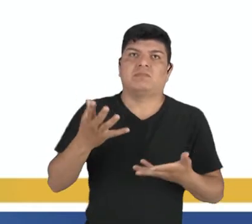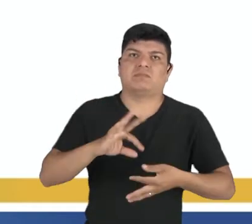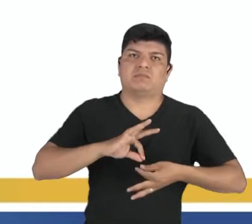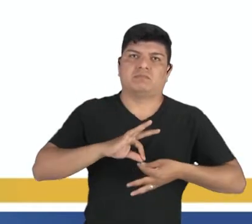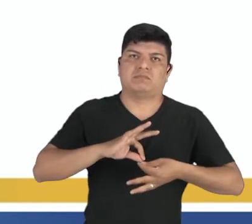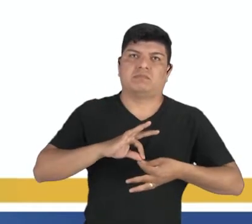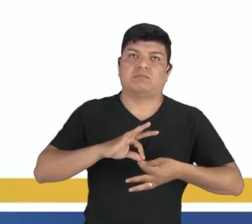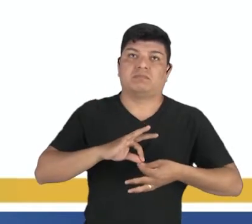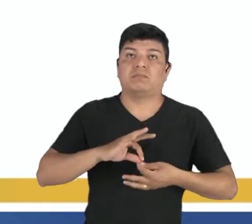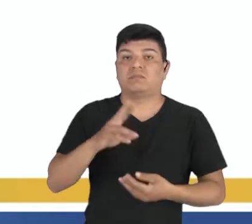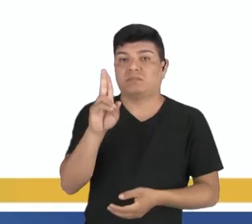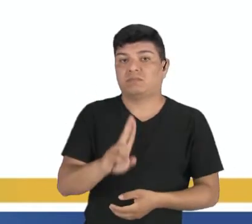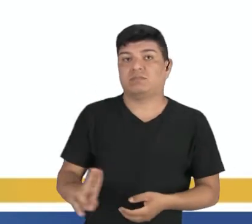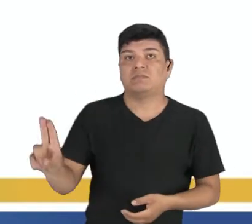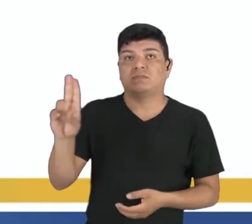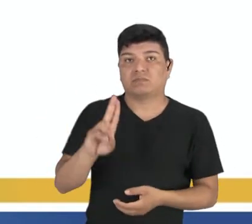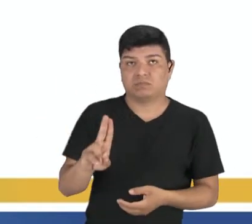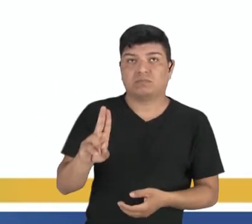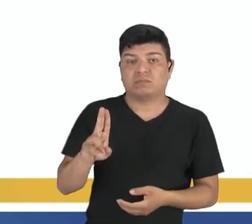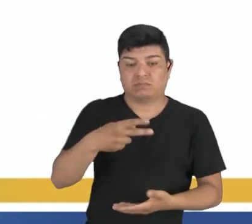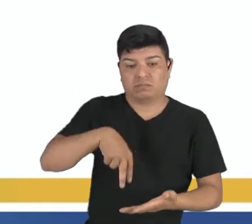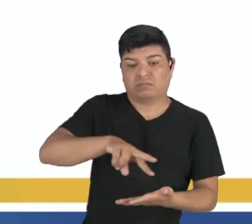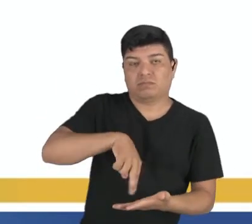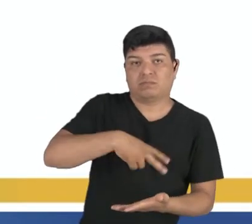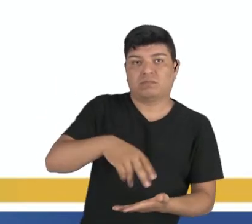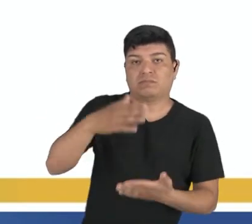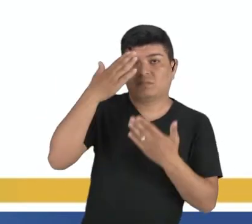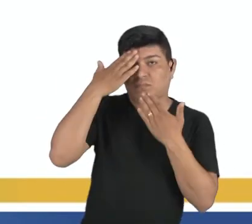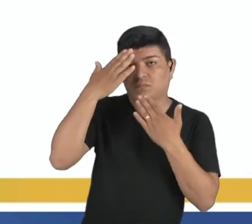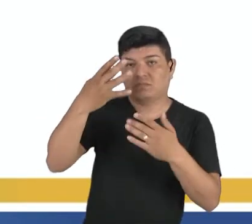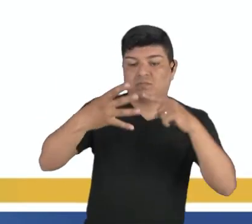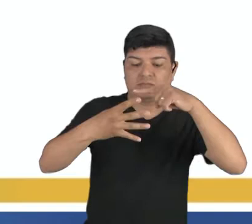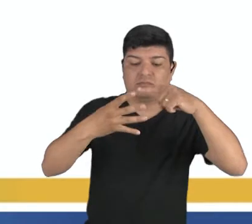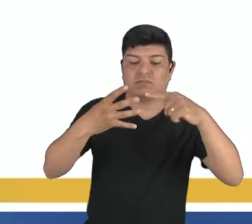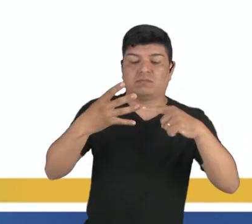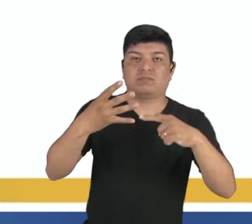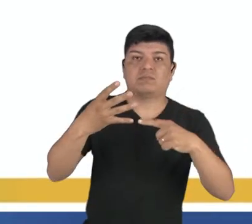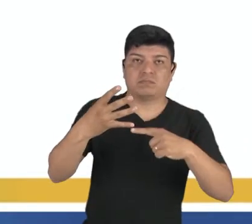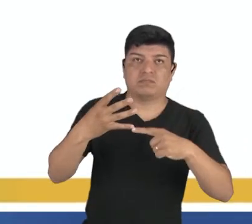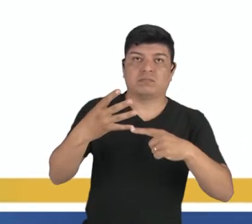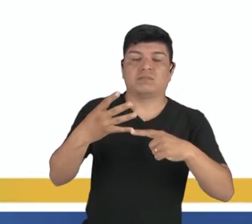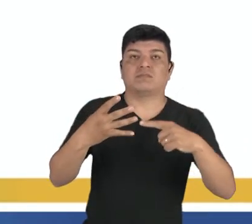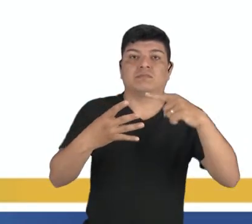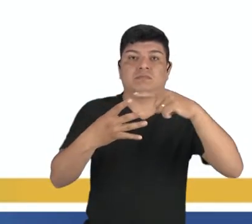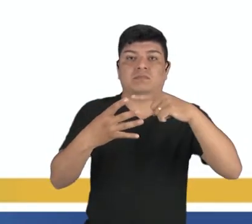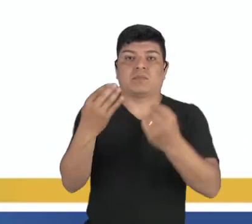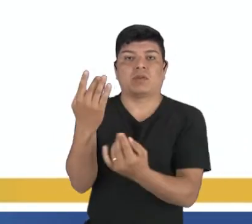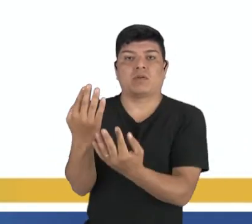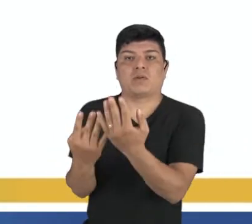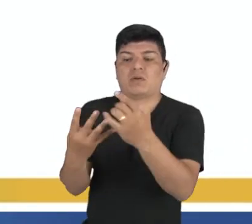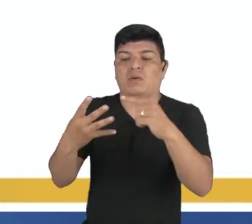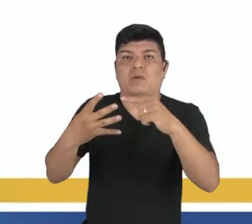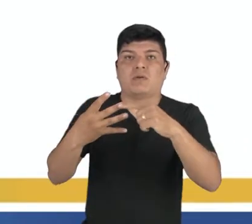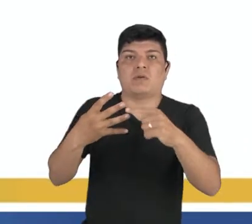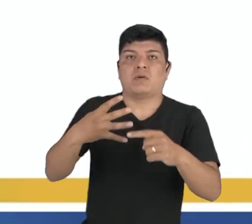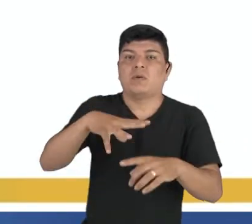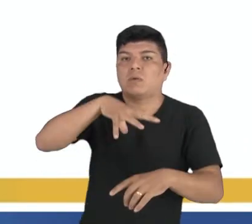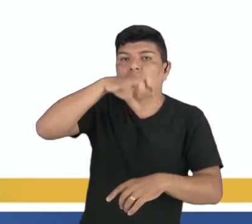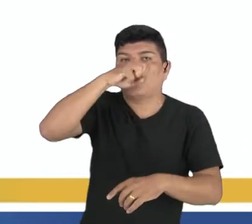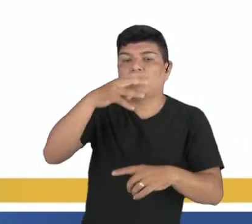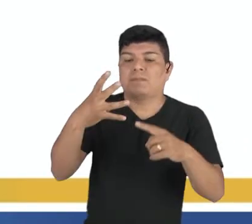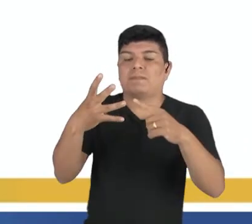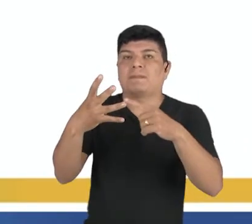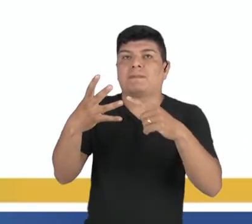Eles dançam e na dança deles também eles fazem agradecimento a 4 importantes elementos, que é o fogo, o ar,